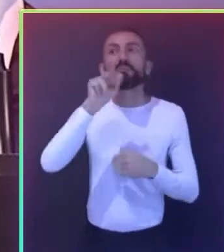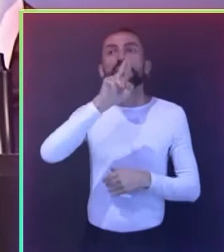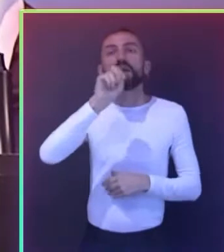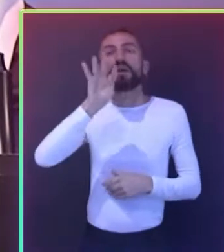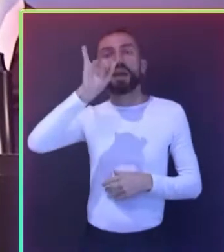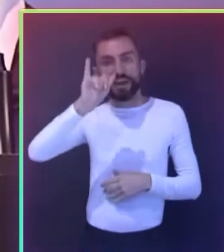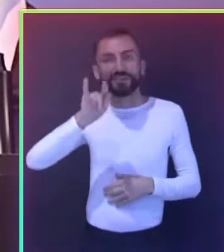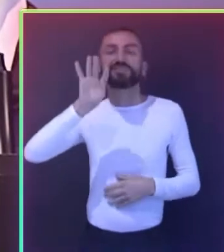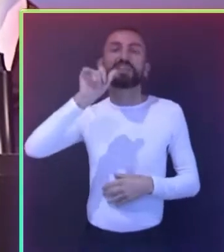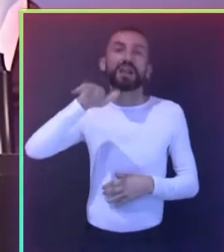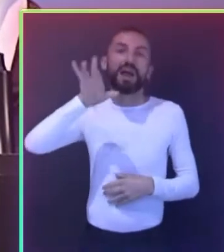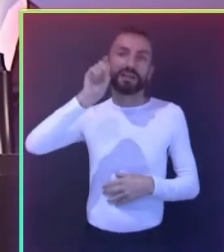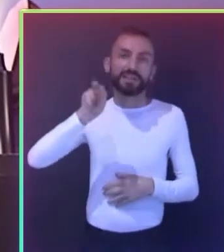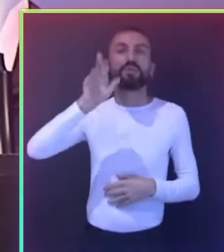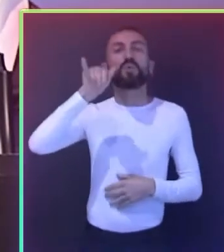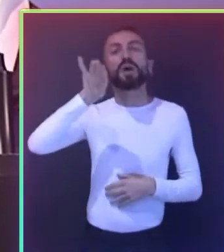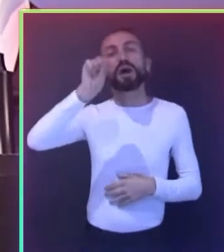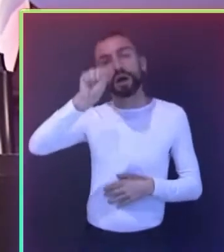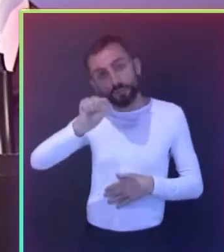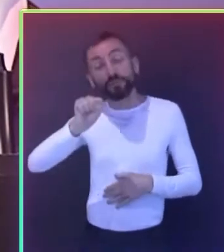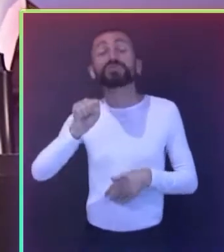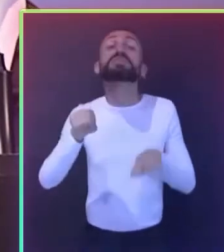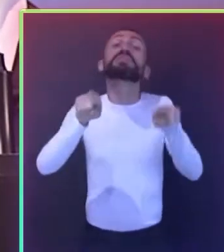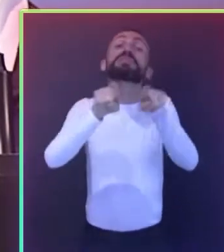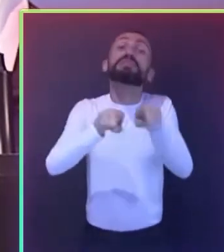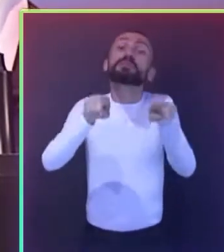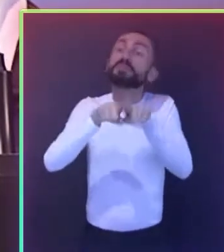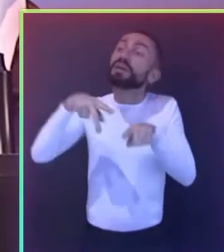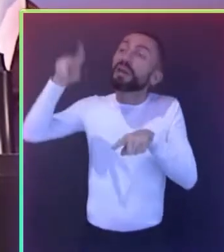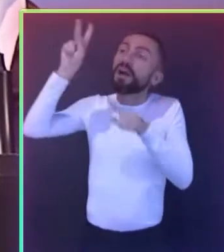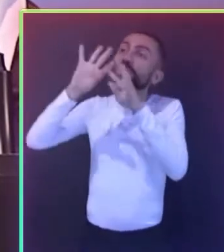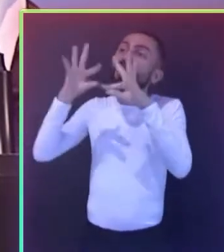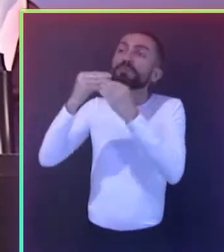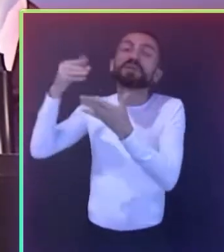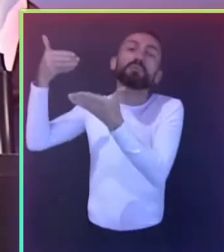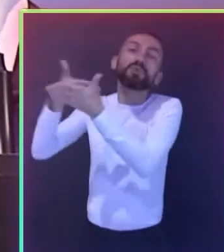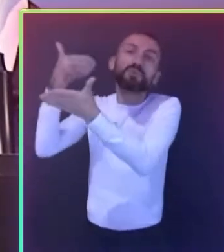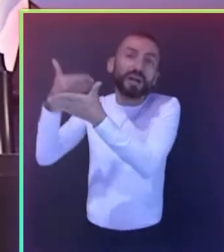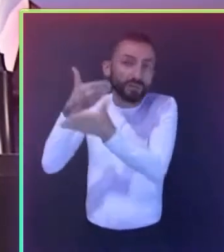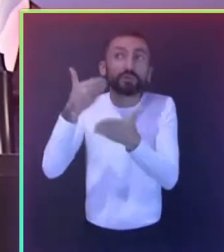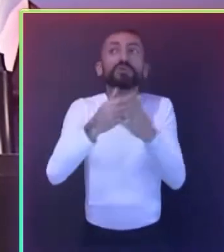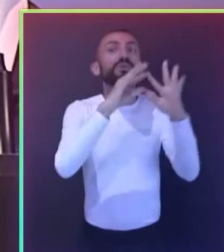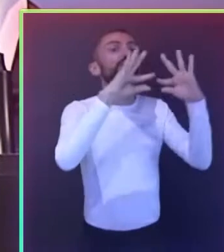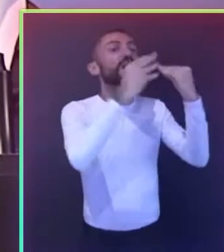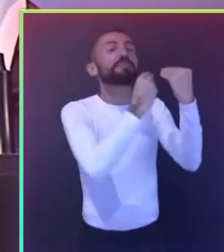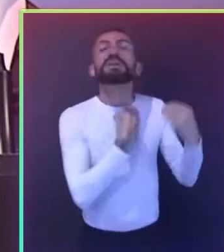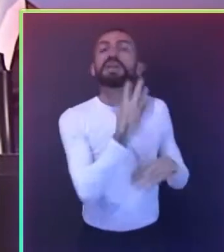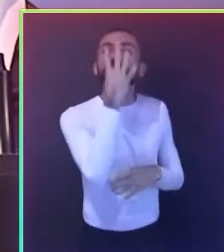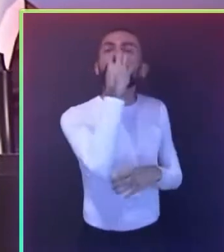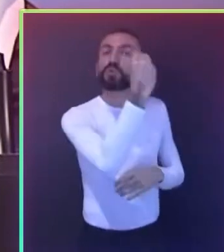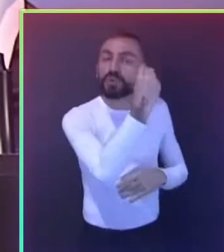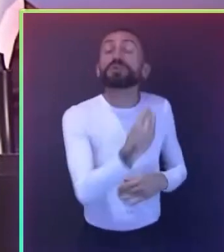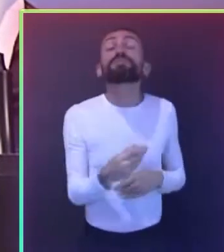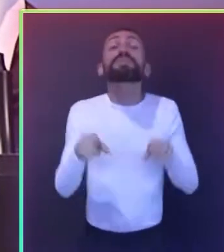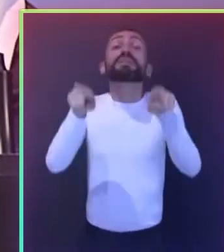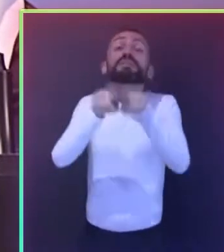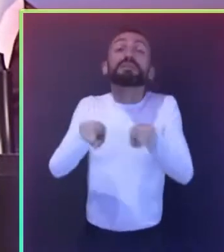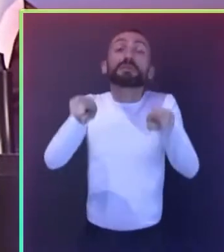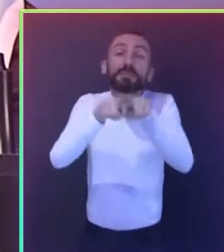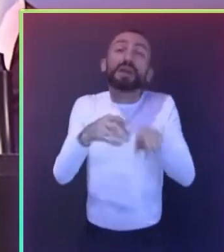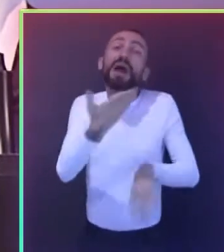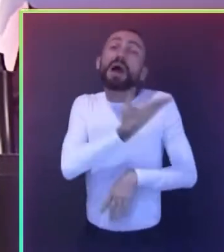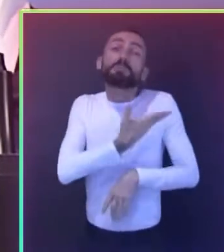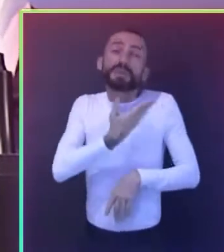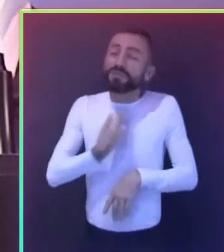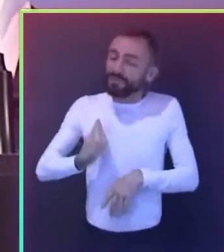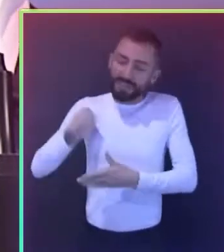Ramos os talaricos os a família de Botucatu da família de Tatuí aos amigos de uma vida